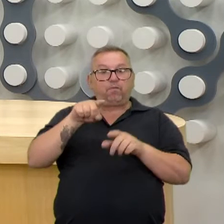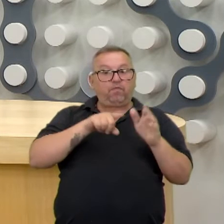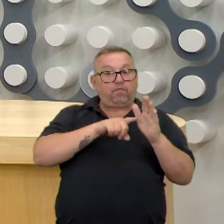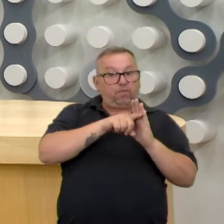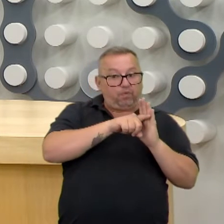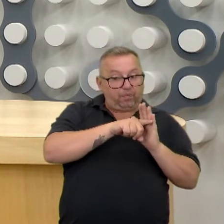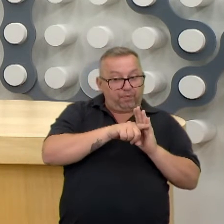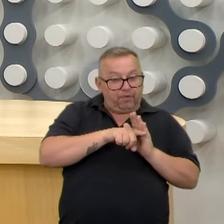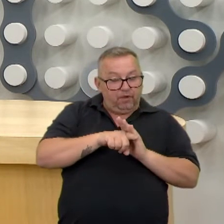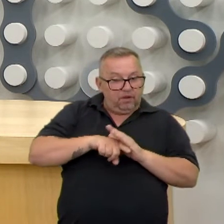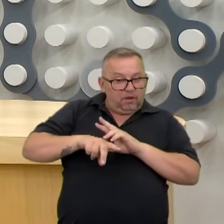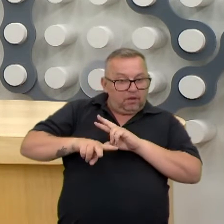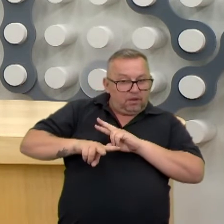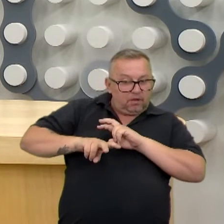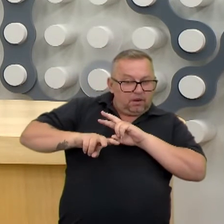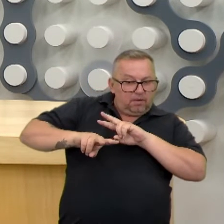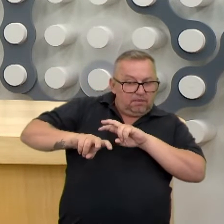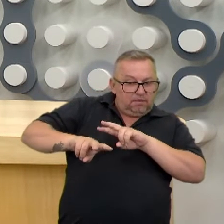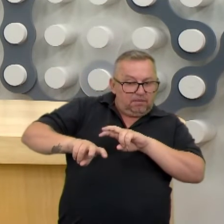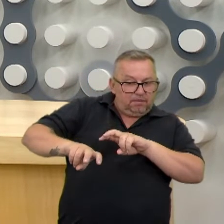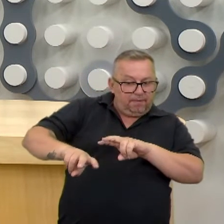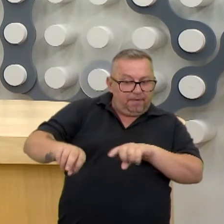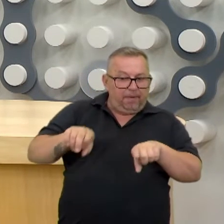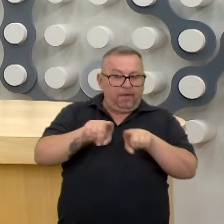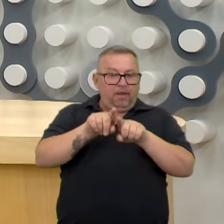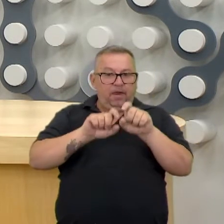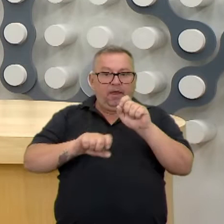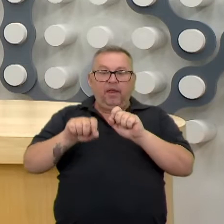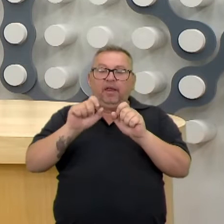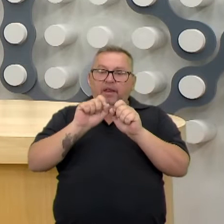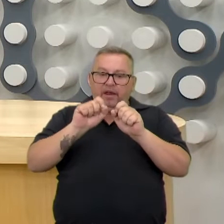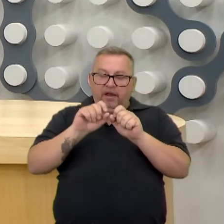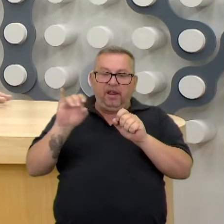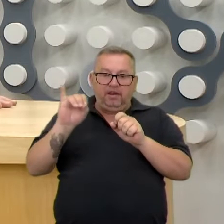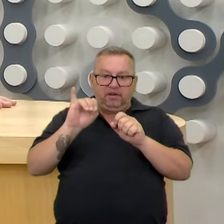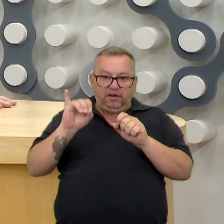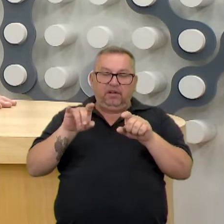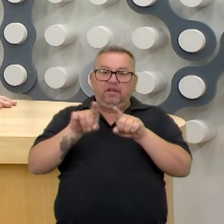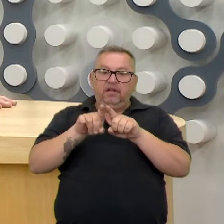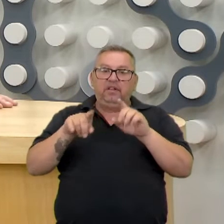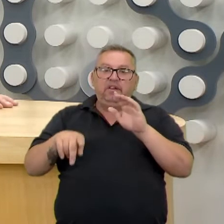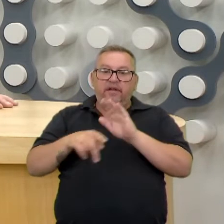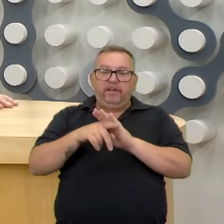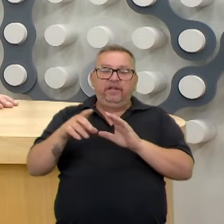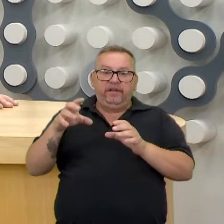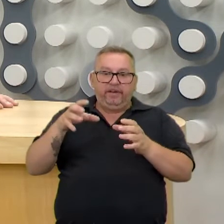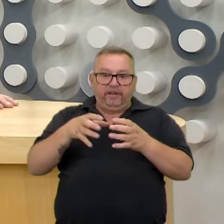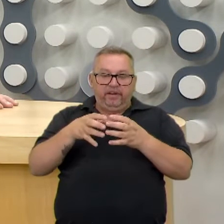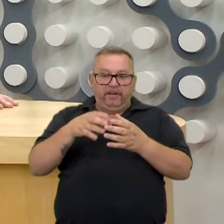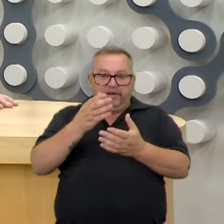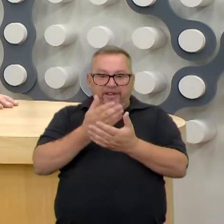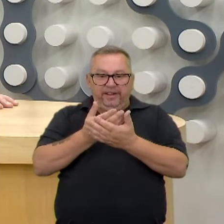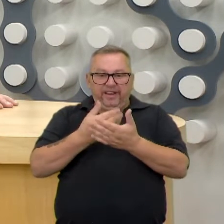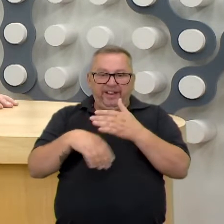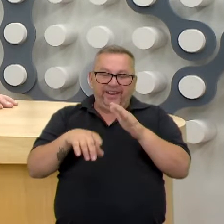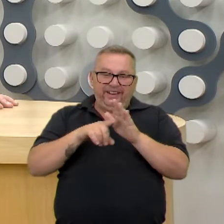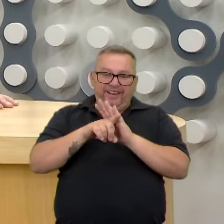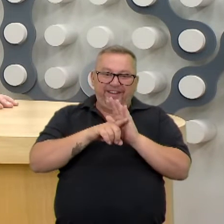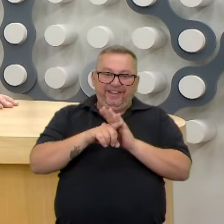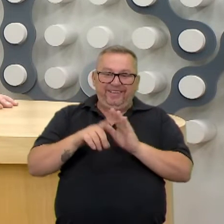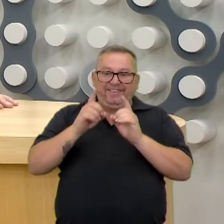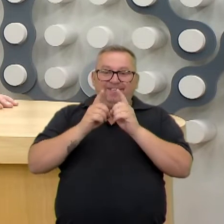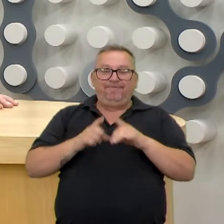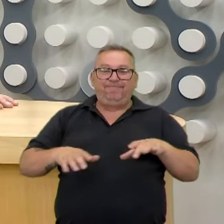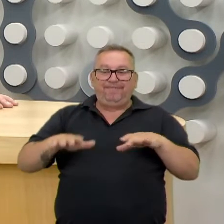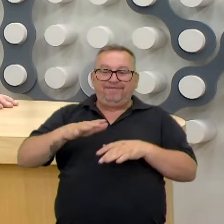pesquisas, dessas elaborações feitas por esses institutos, né, por esses núcleos de estudos, principalmente da